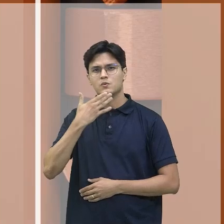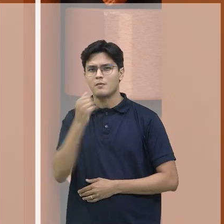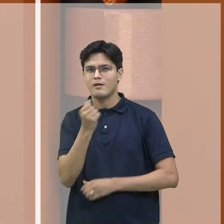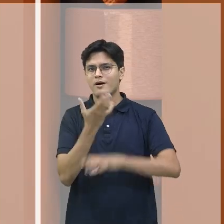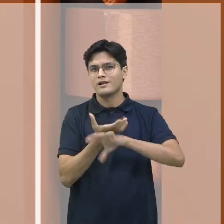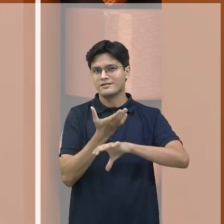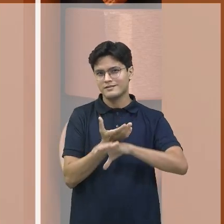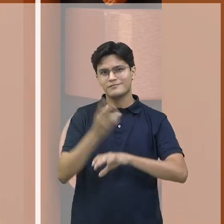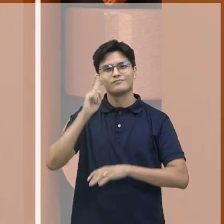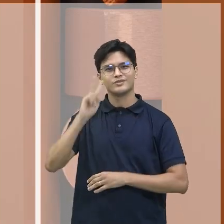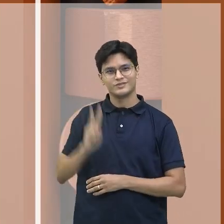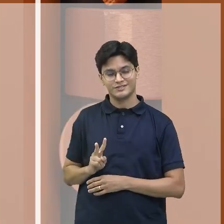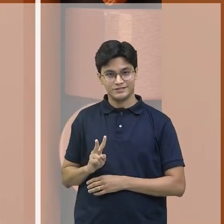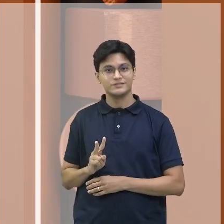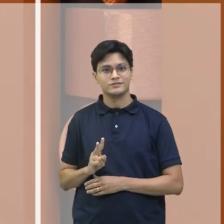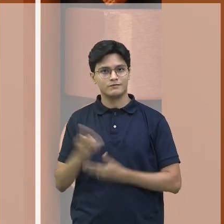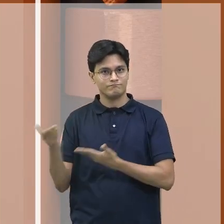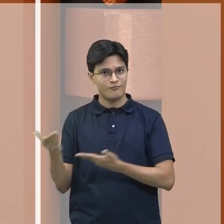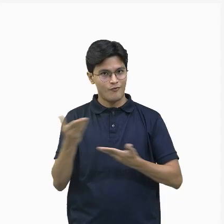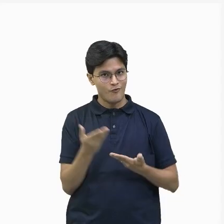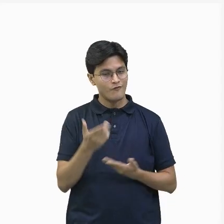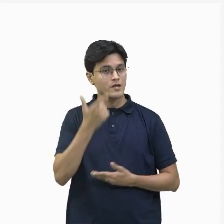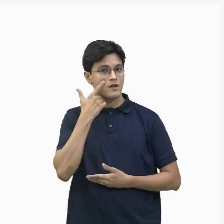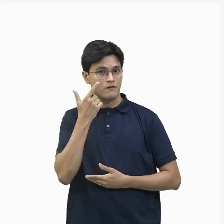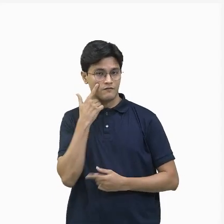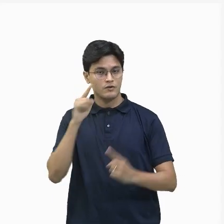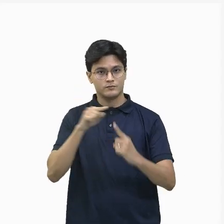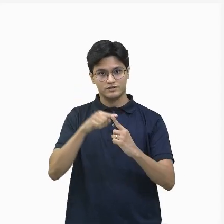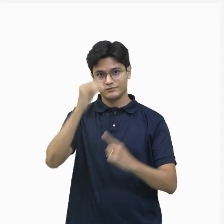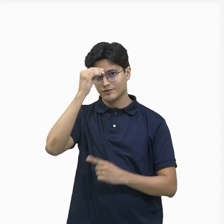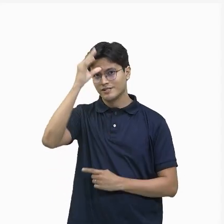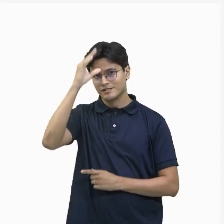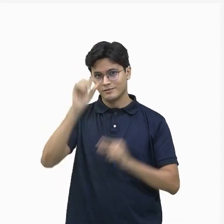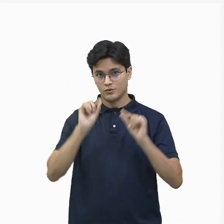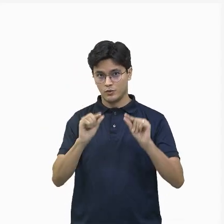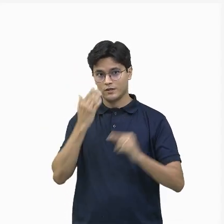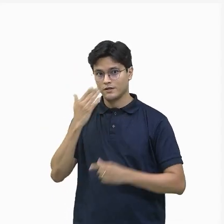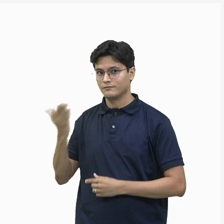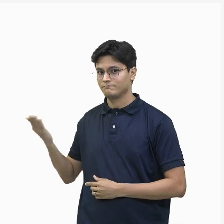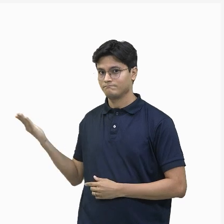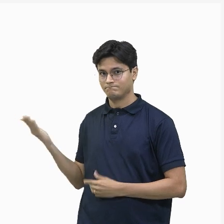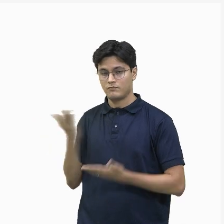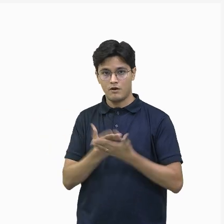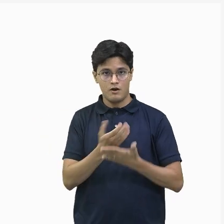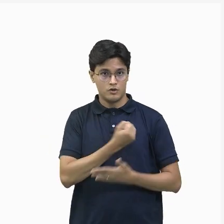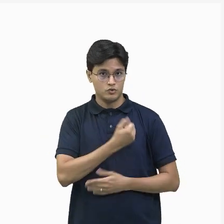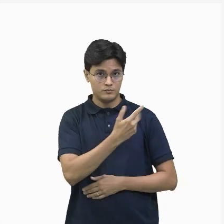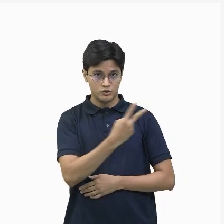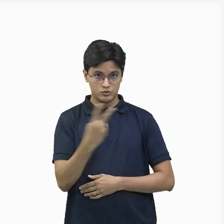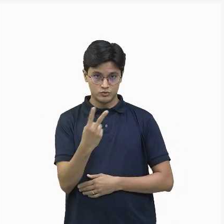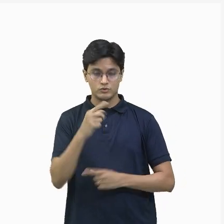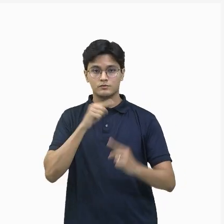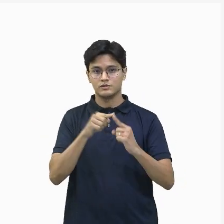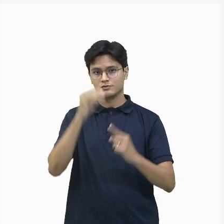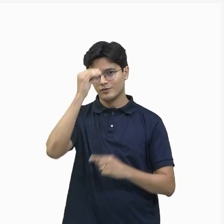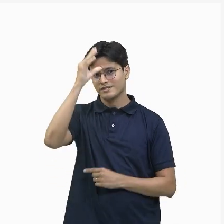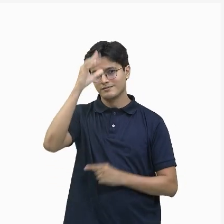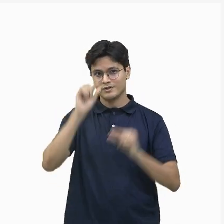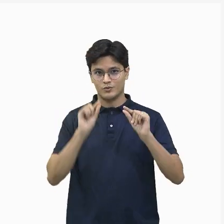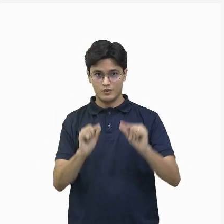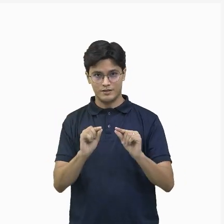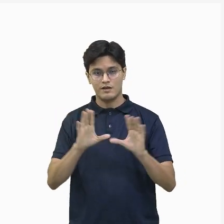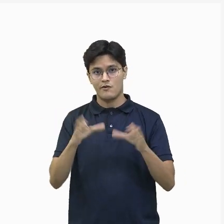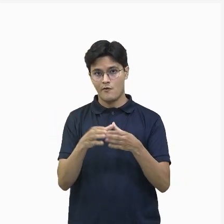convido a acompanhar comigo o nosso objeto de conhecimento. Temos então aí a aula de número 2, objeto de conhecimento,